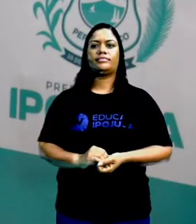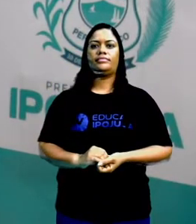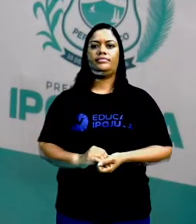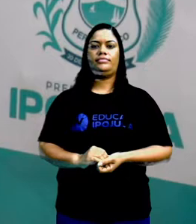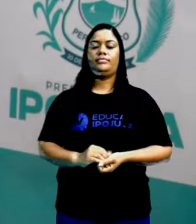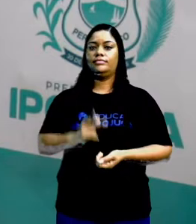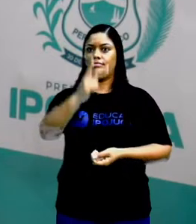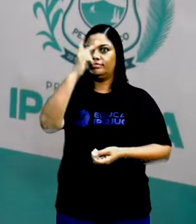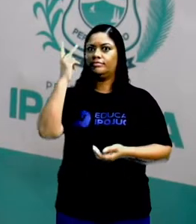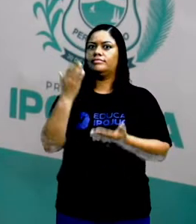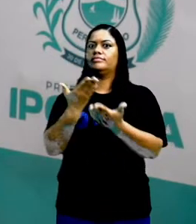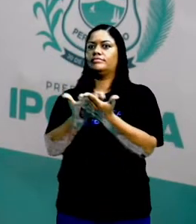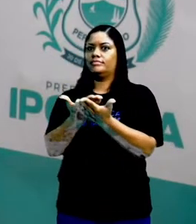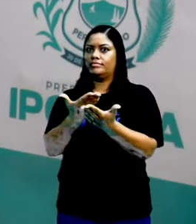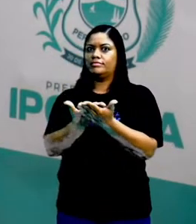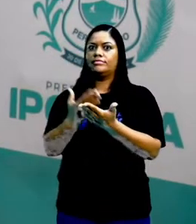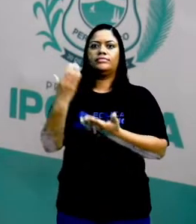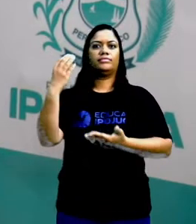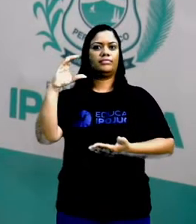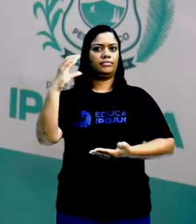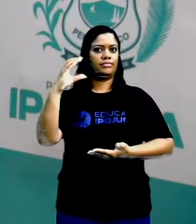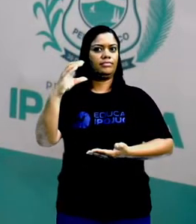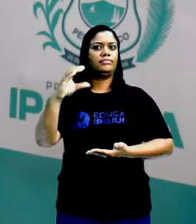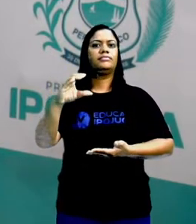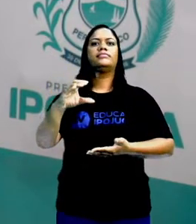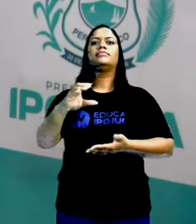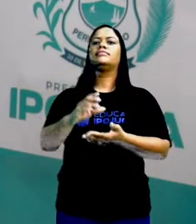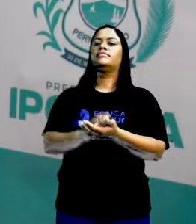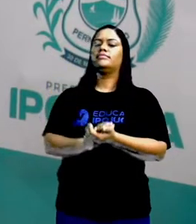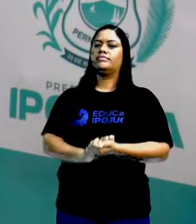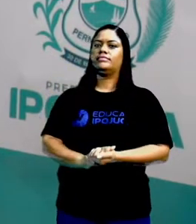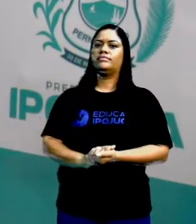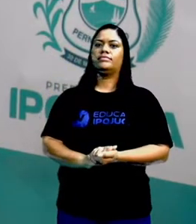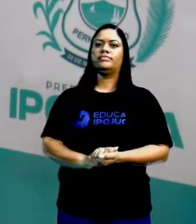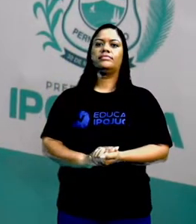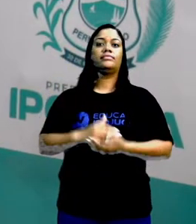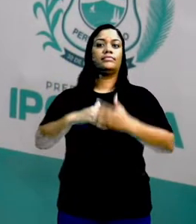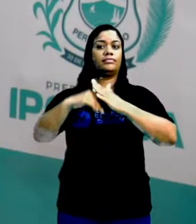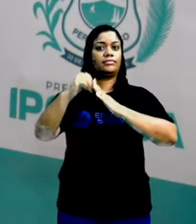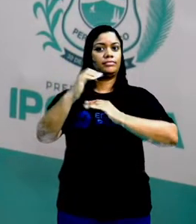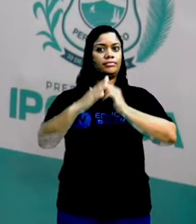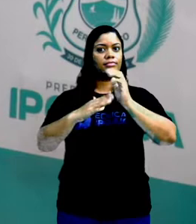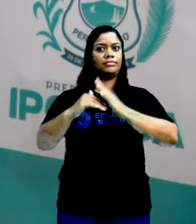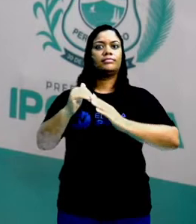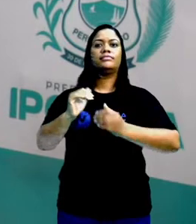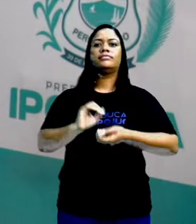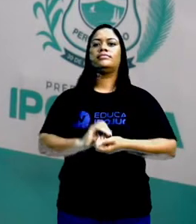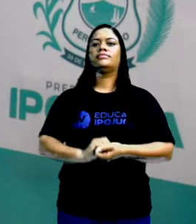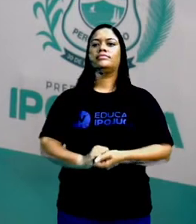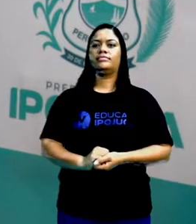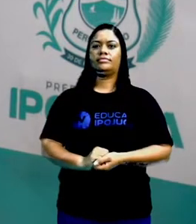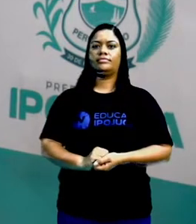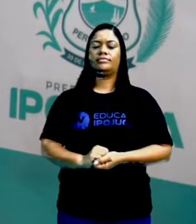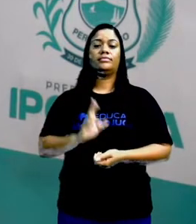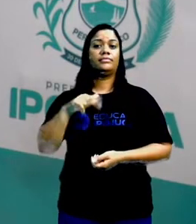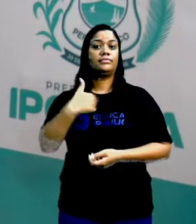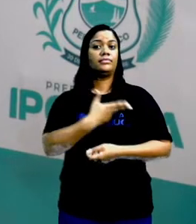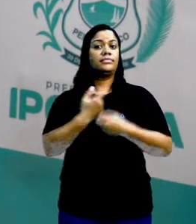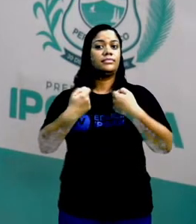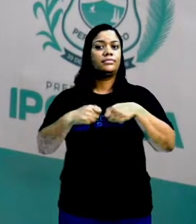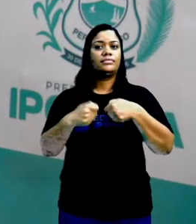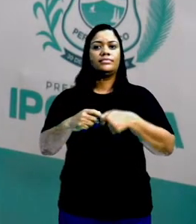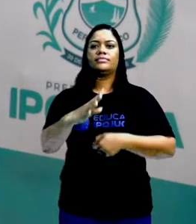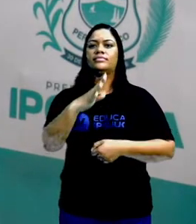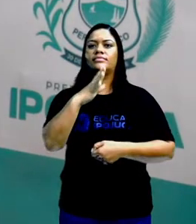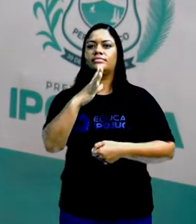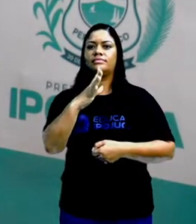por pesquisadores, por cientistas, por estudiosos, tá? E aí a gente precisa